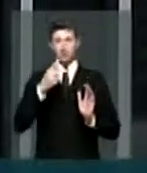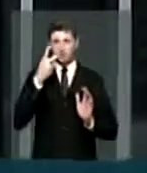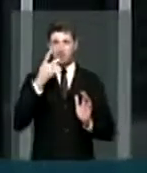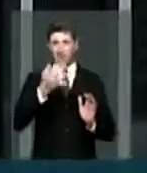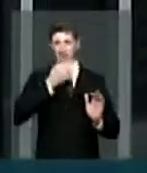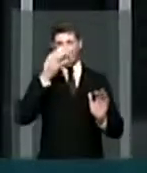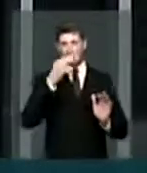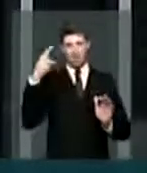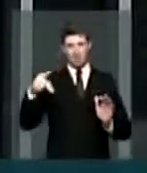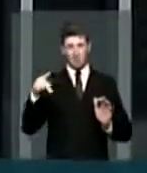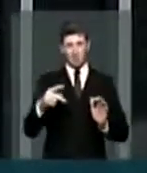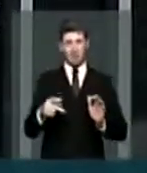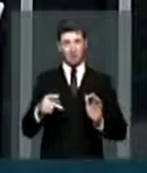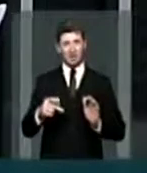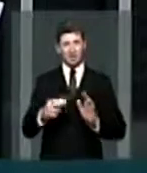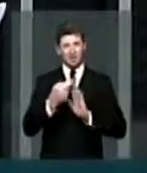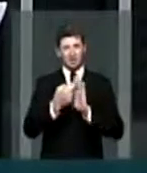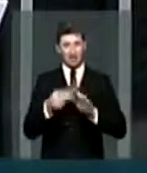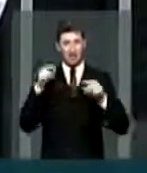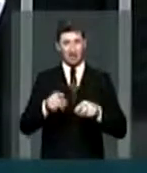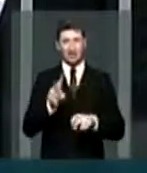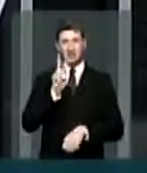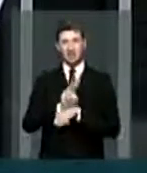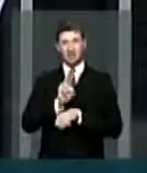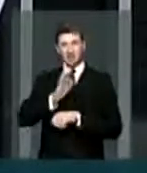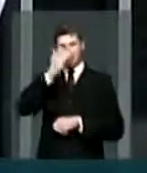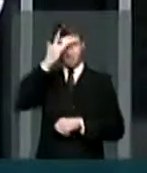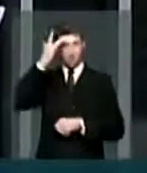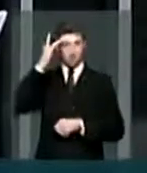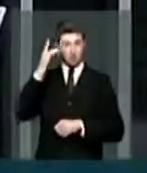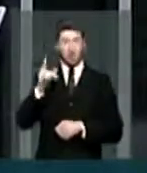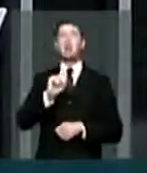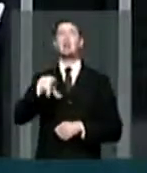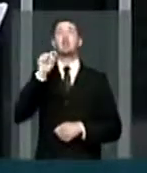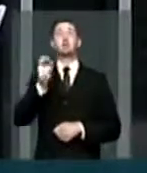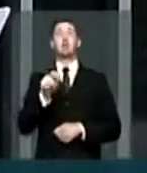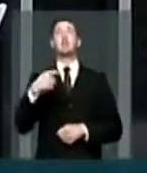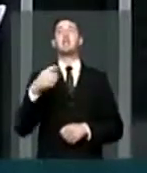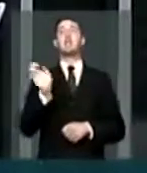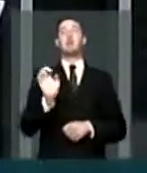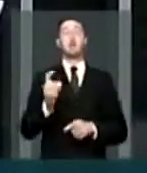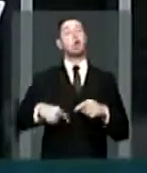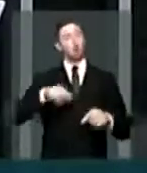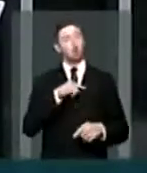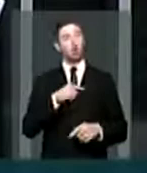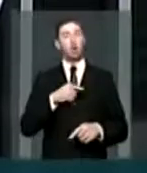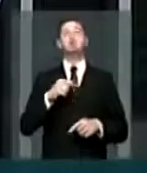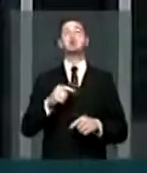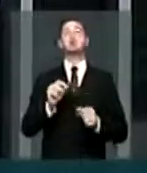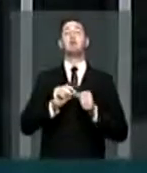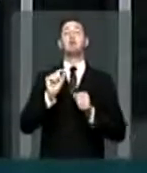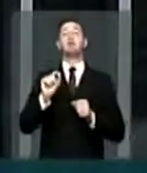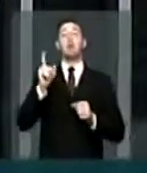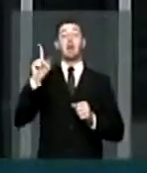argumentos nesses pressupostos de defender que uma pessoa não escolha ser gay, pois o que defendemos é que o ser humano nasce